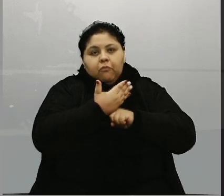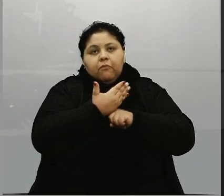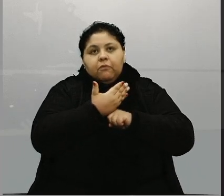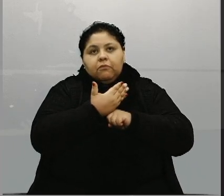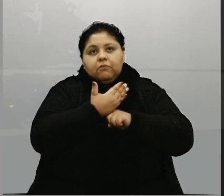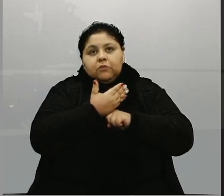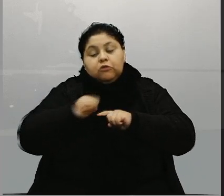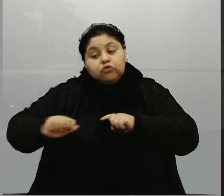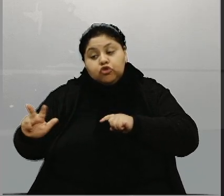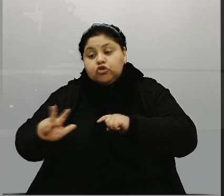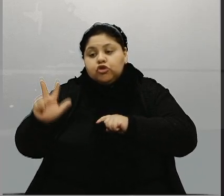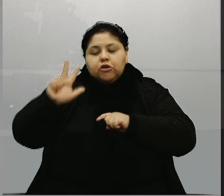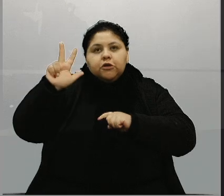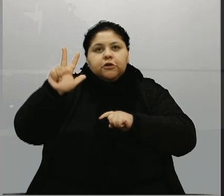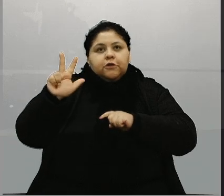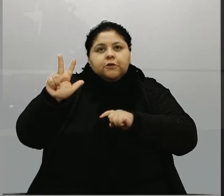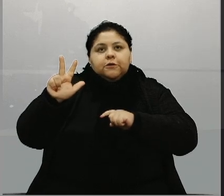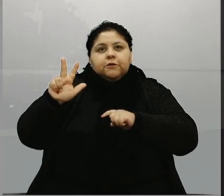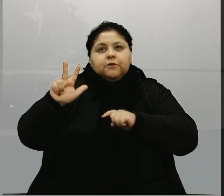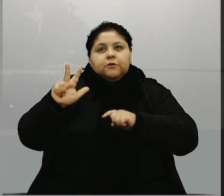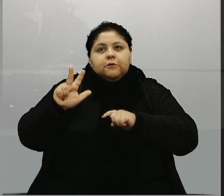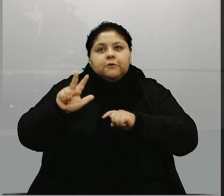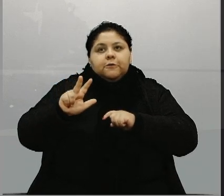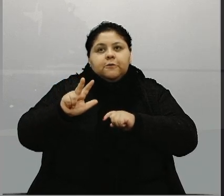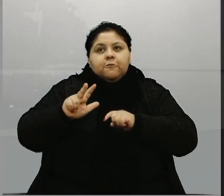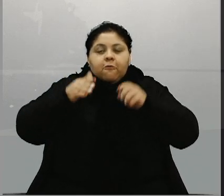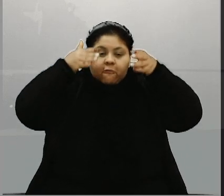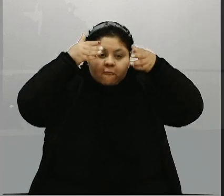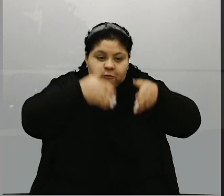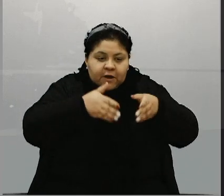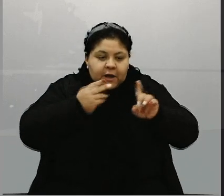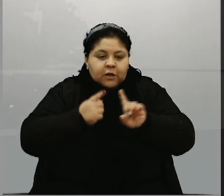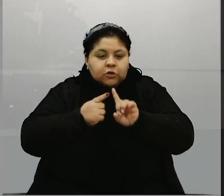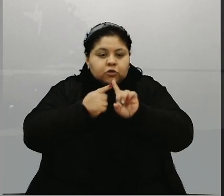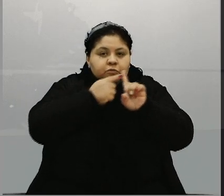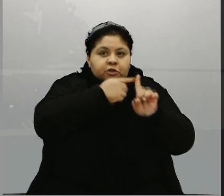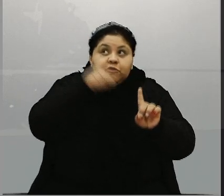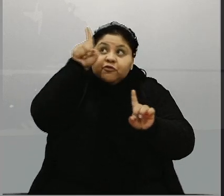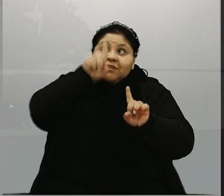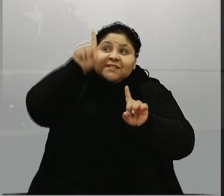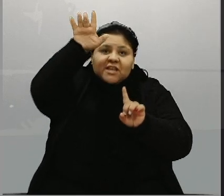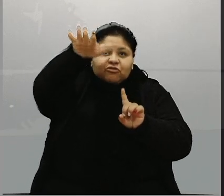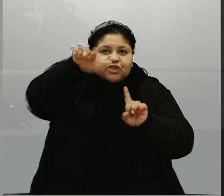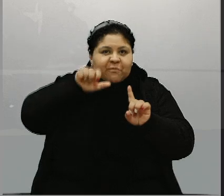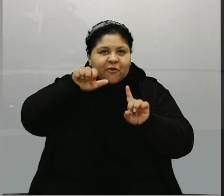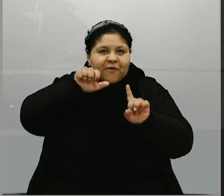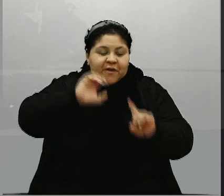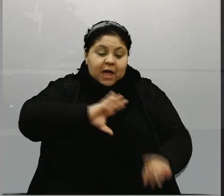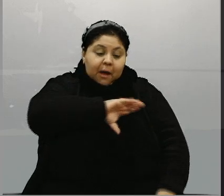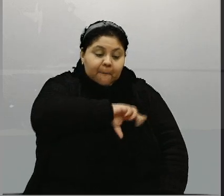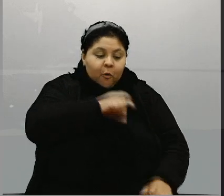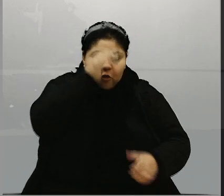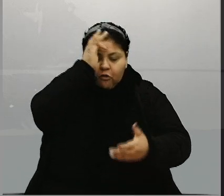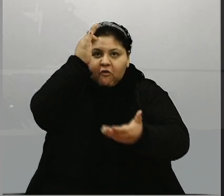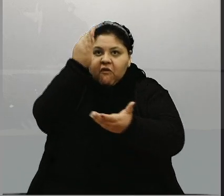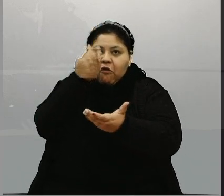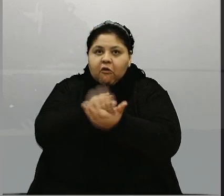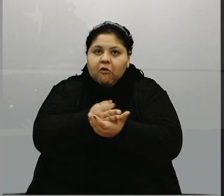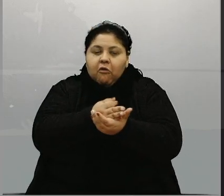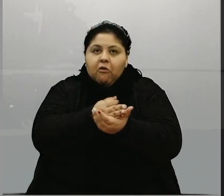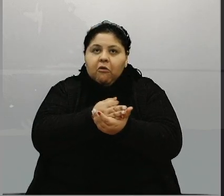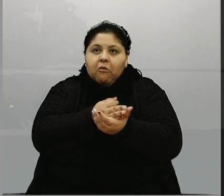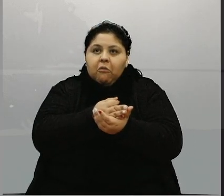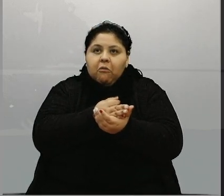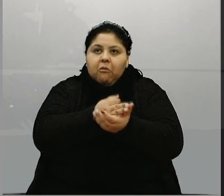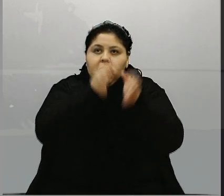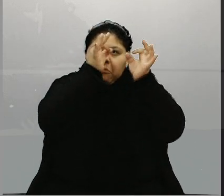nossos valores que vai nos deixar firmes no propósito pelo qual o Senhor nos chamou. Nossos valores é amor, fé, integridade de